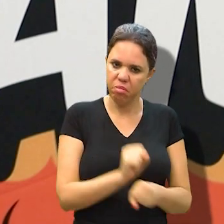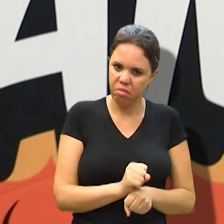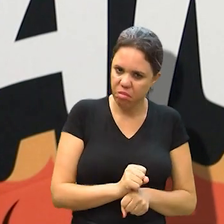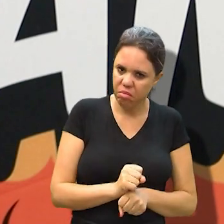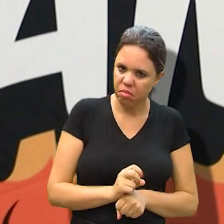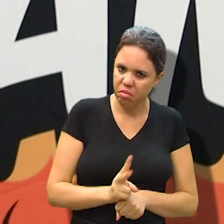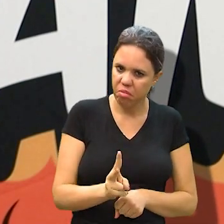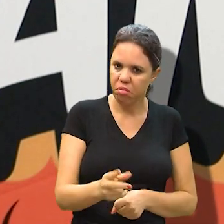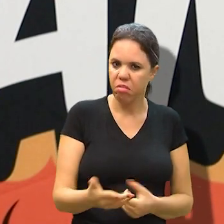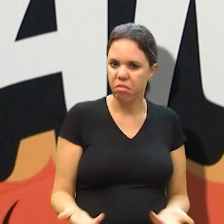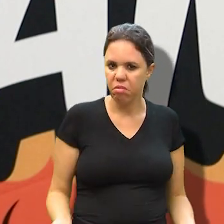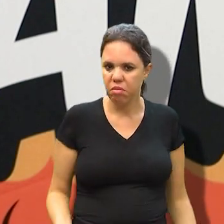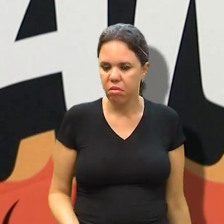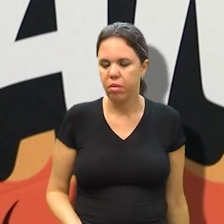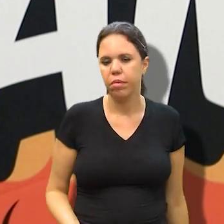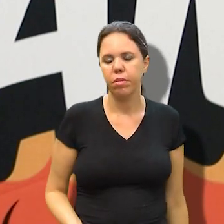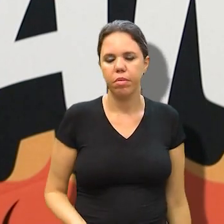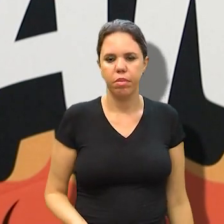do caminho?